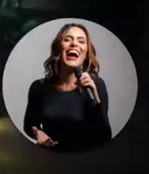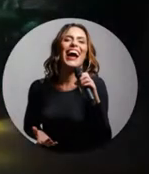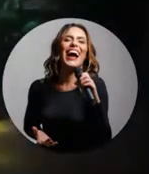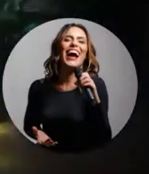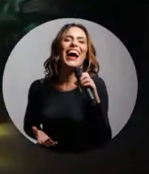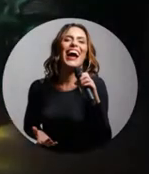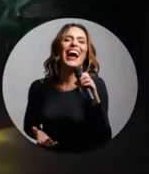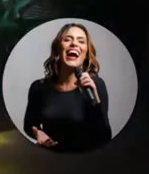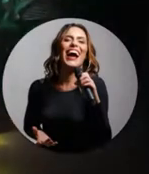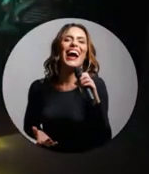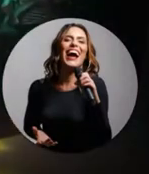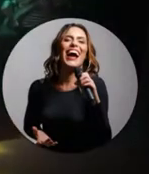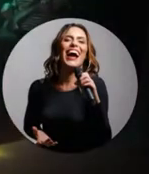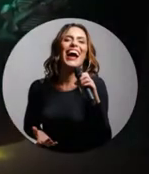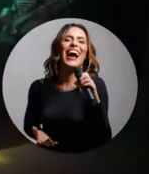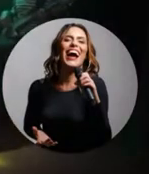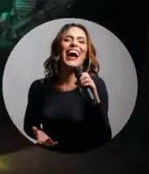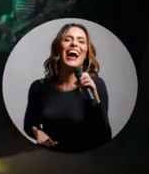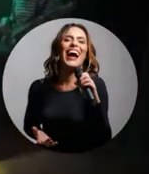Brasil.